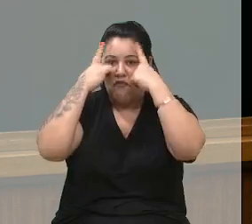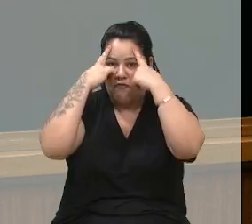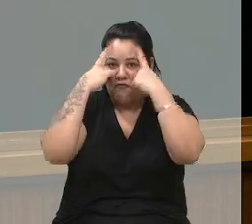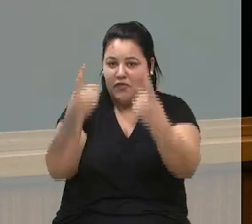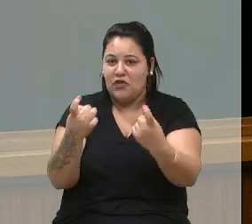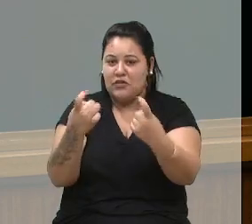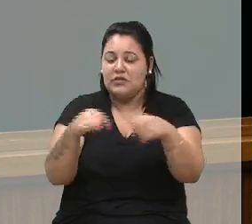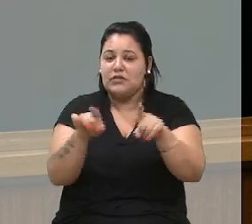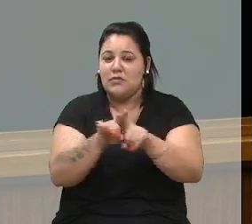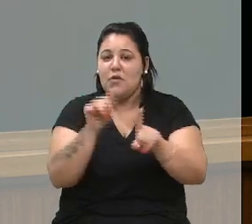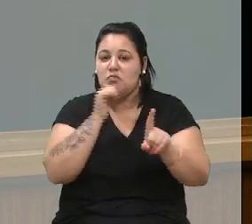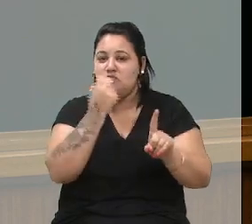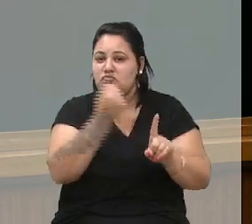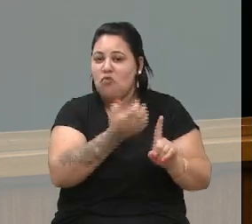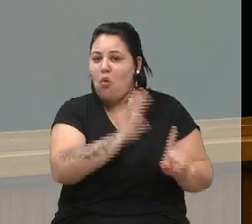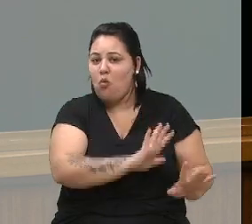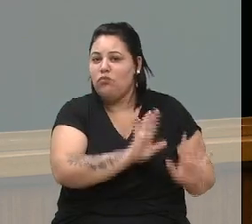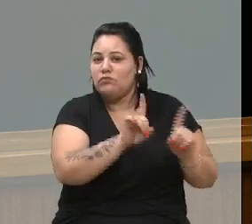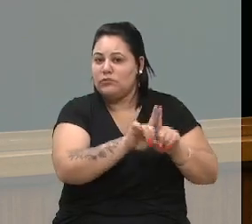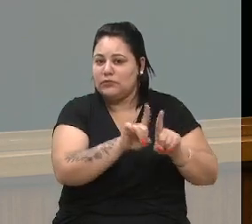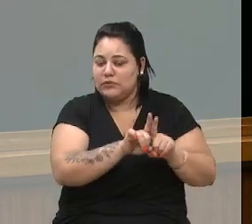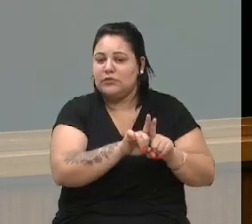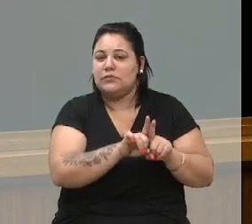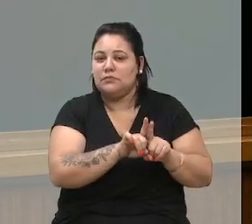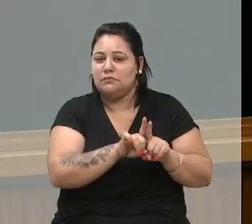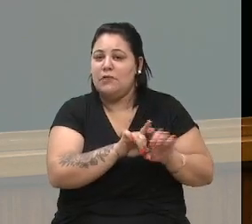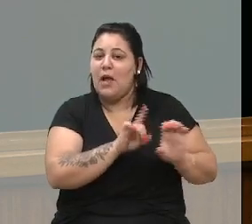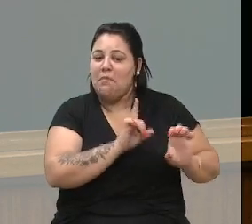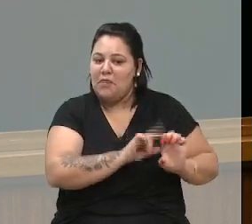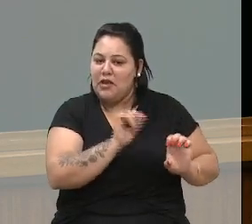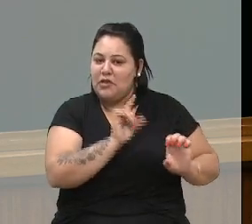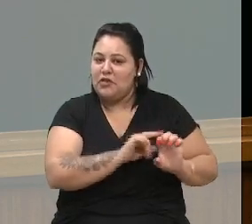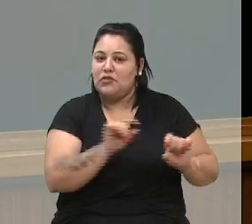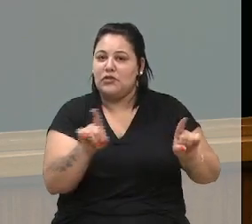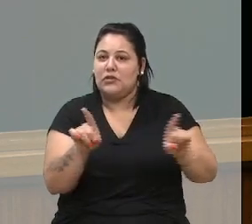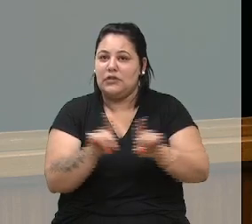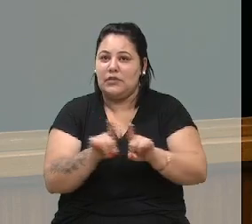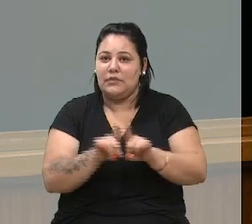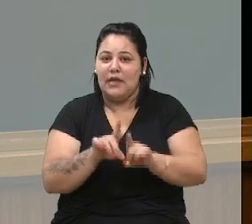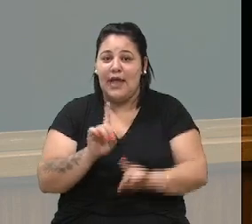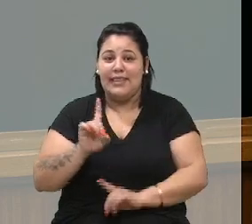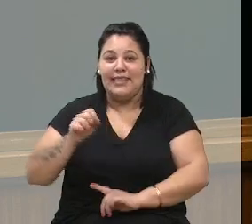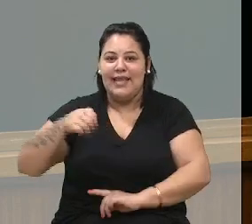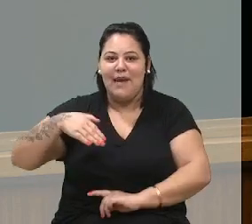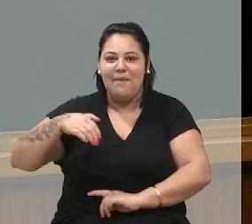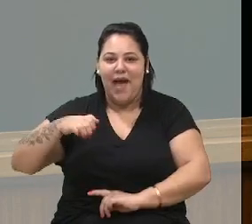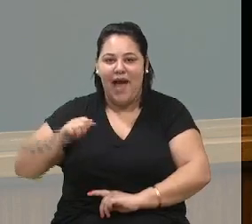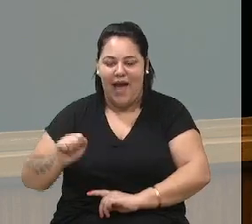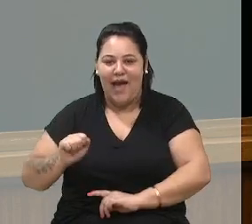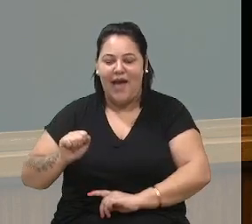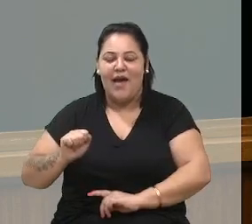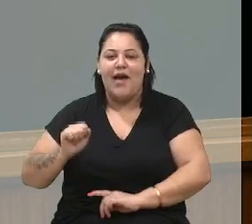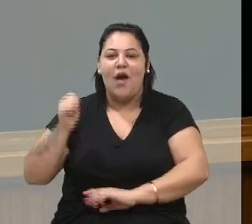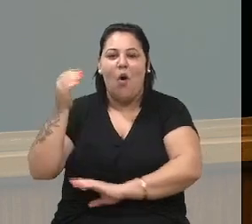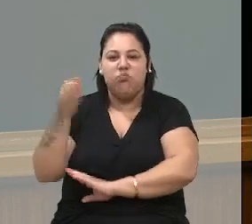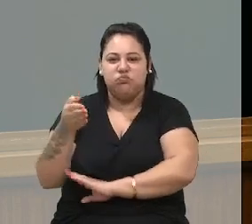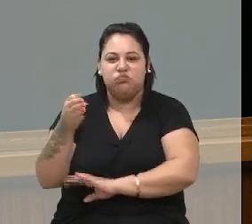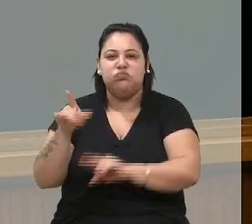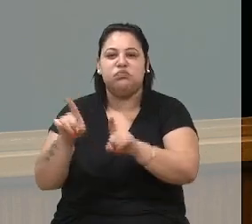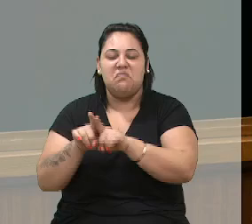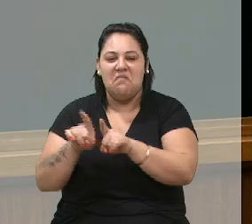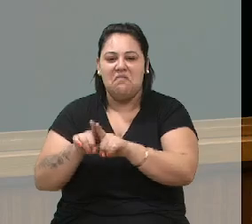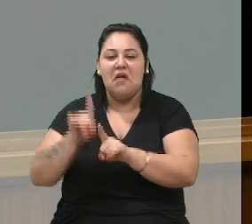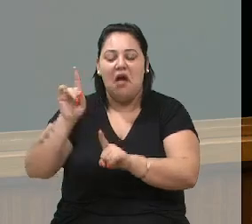a meninas, e a empresária também chamada Dama da Hotelaria, né? Foi uma